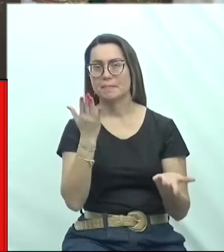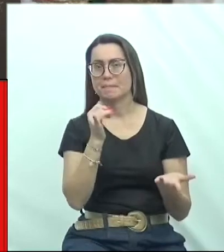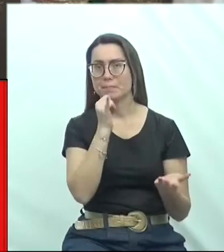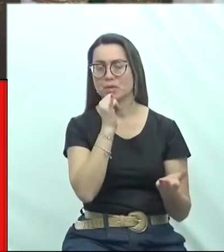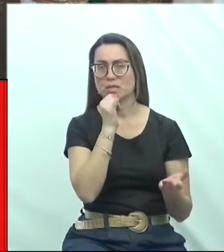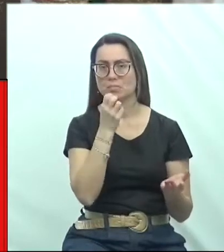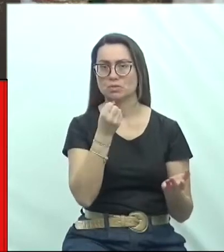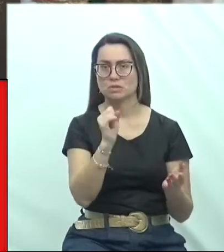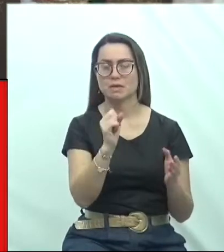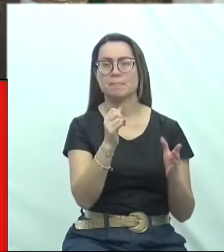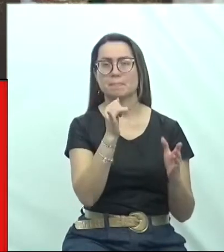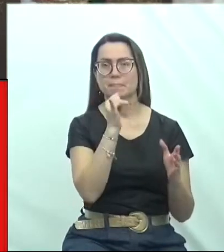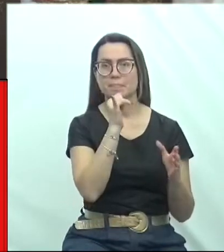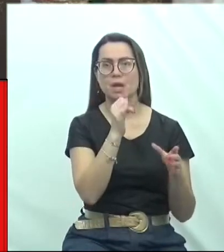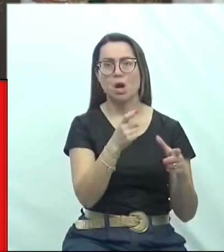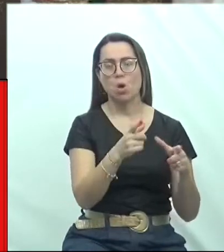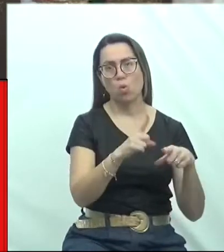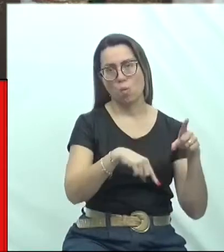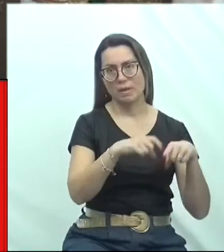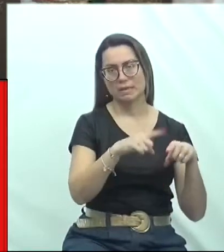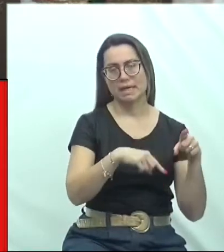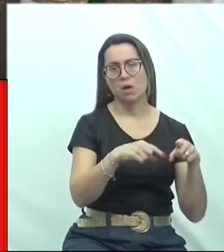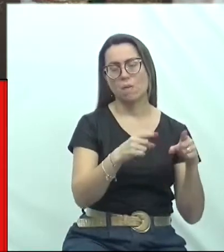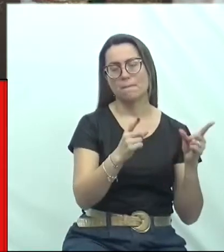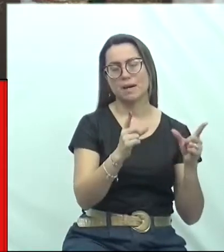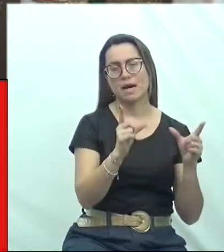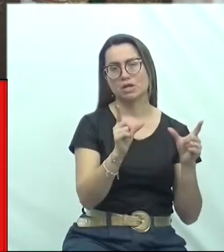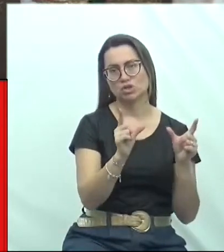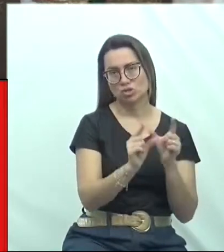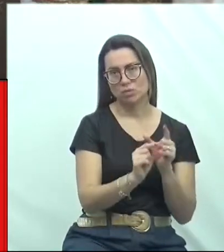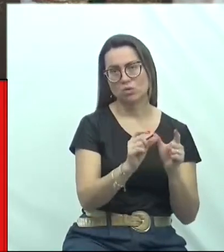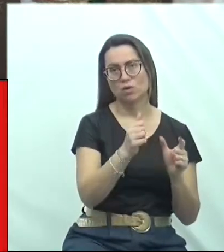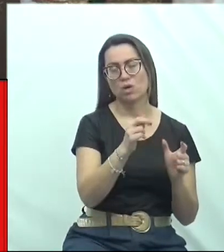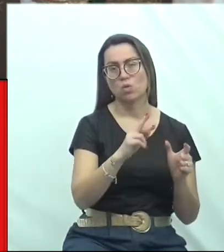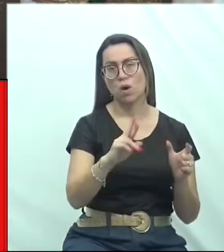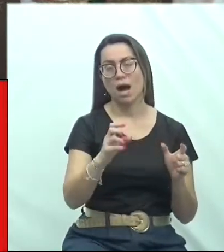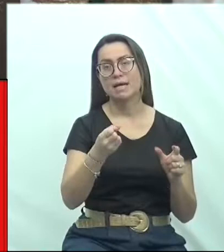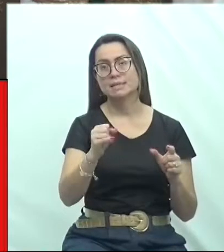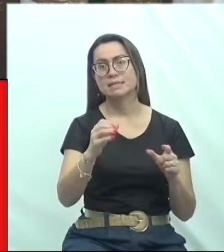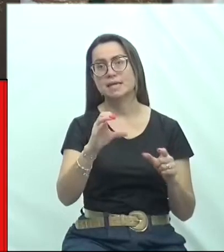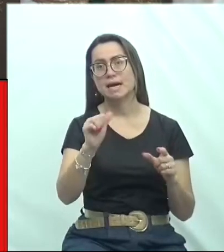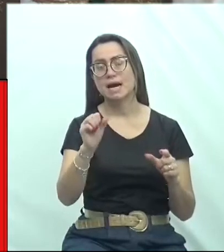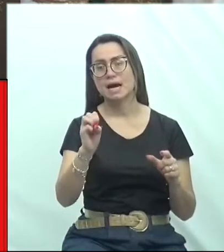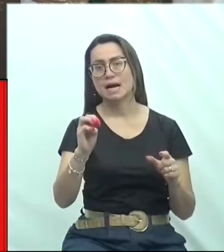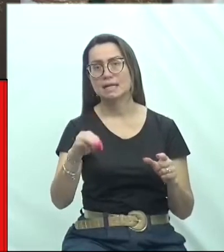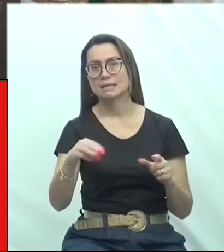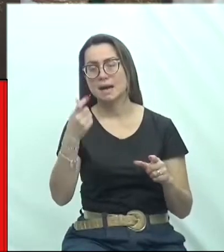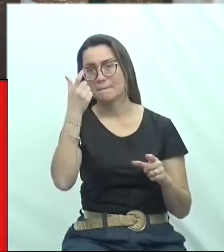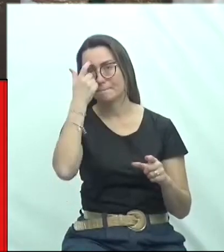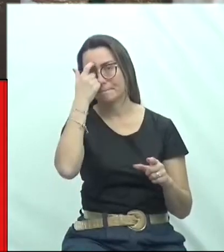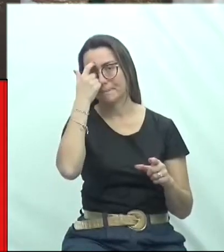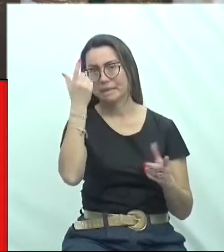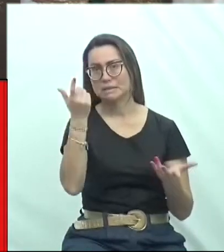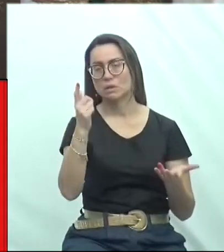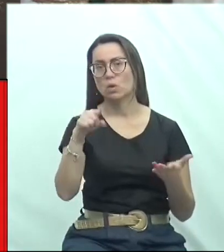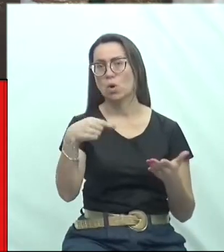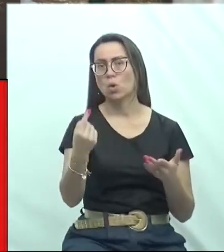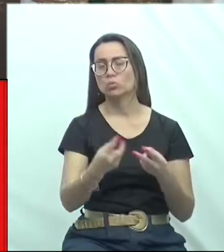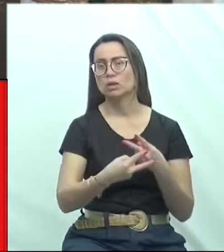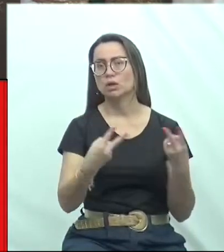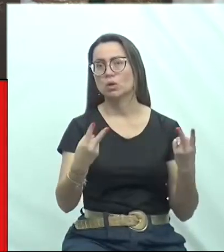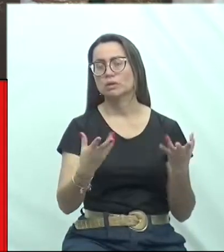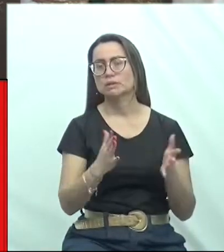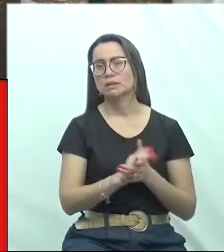da Casan, se a Casan pensa em outra solução para que possam os consumidores não serem tão lesados com esse tipo